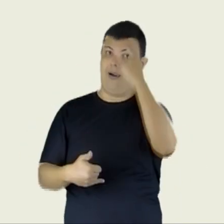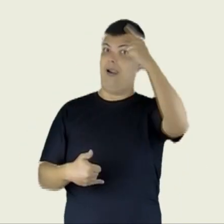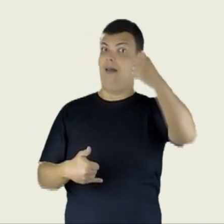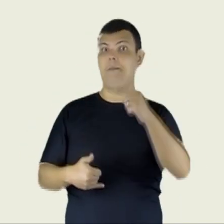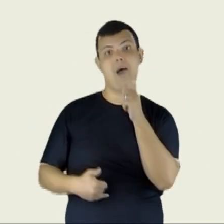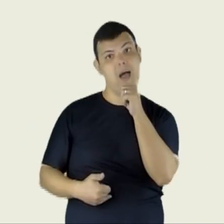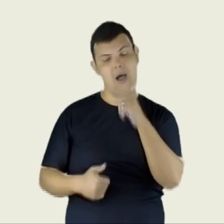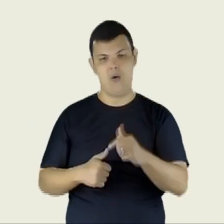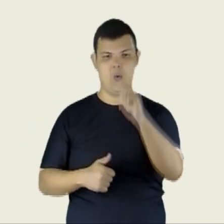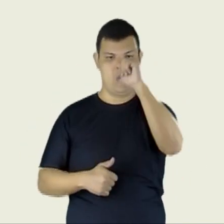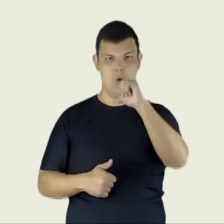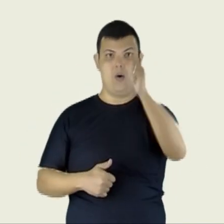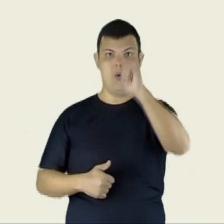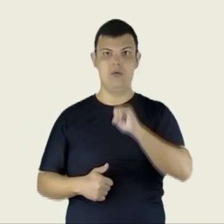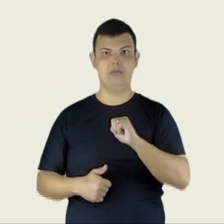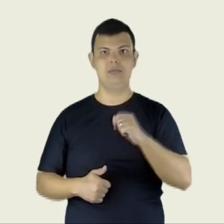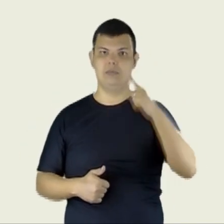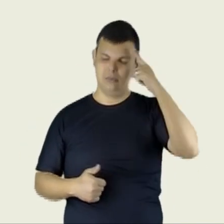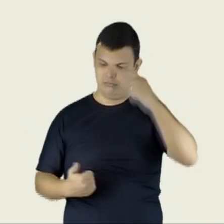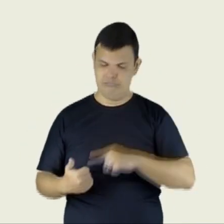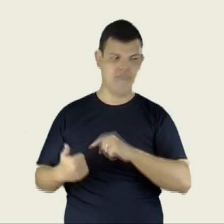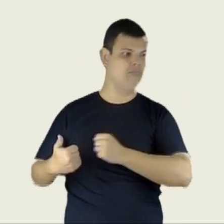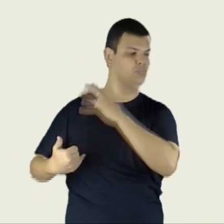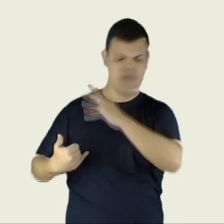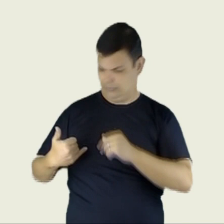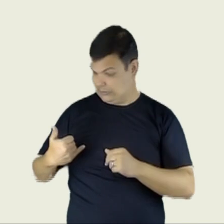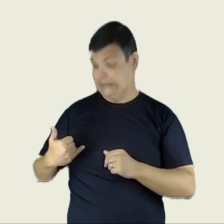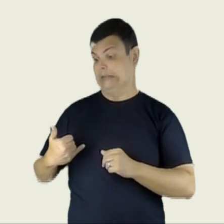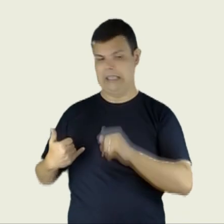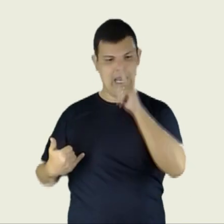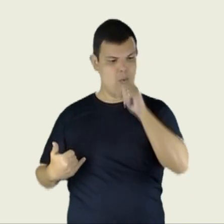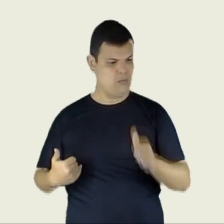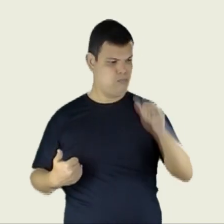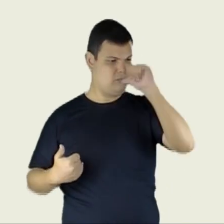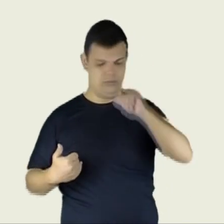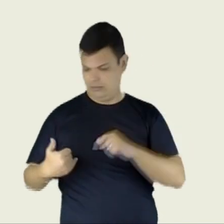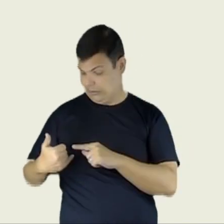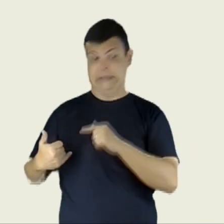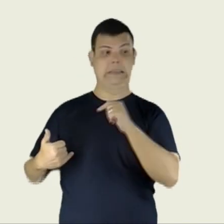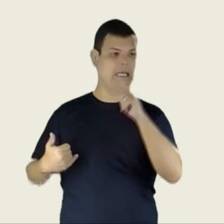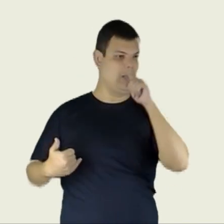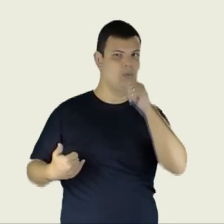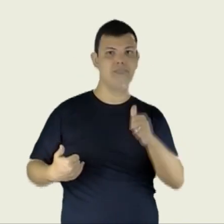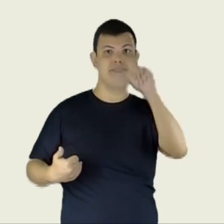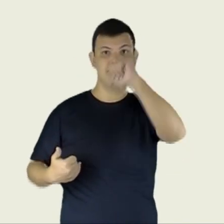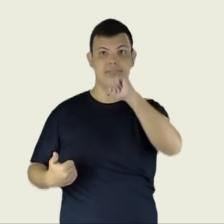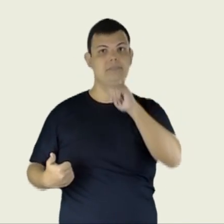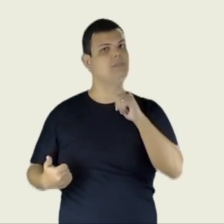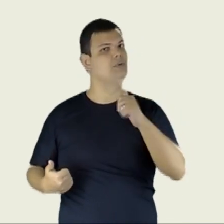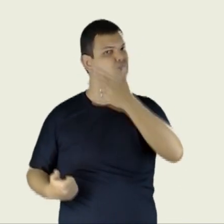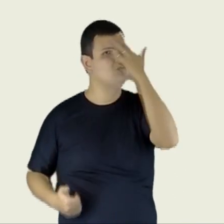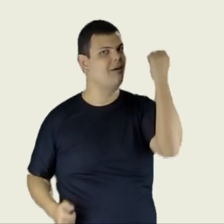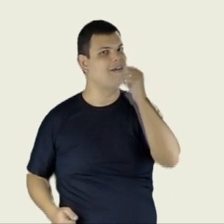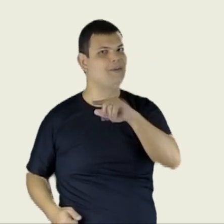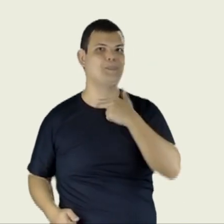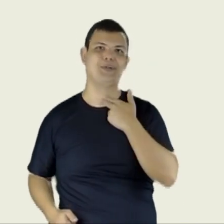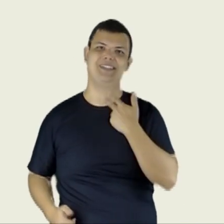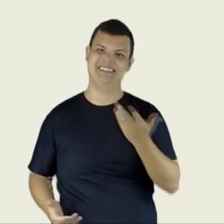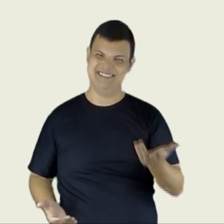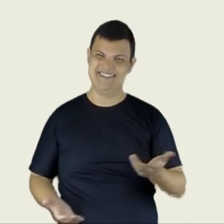água. Então, de tempos em tempos, vai soar um alarme te lembrando de consumir a água. Então, não existe mais desculpas, não é mesmo?